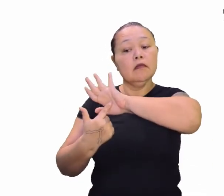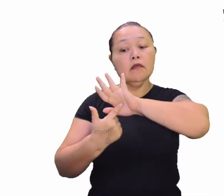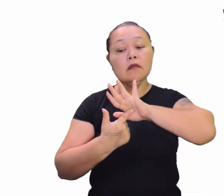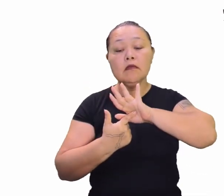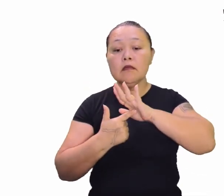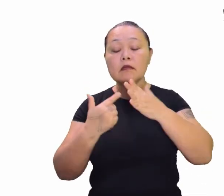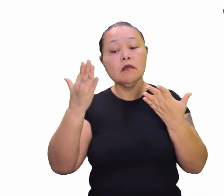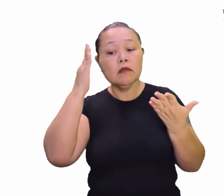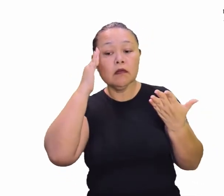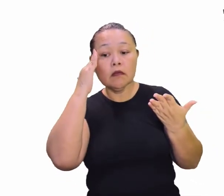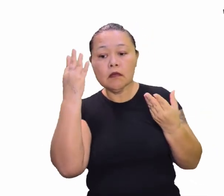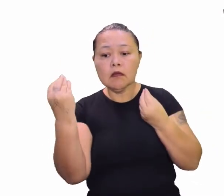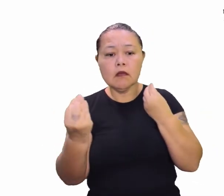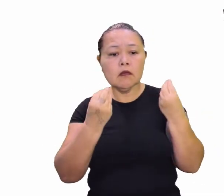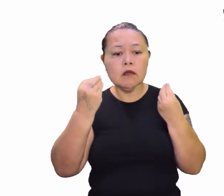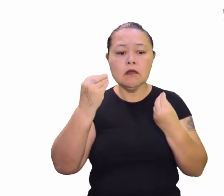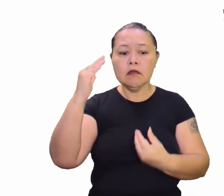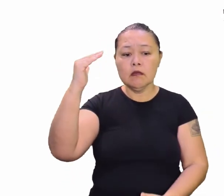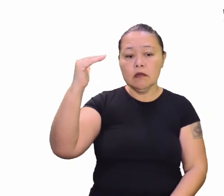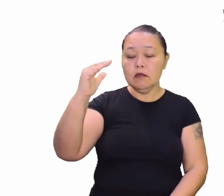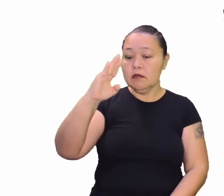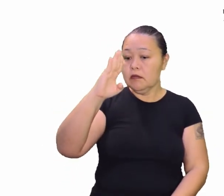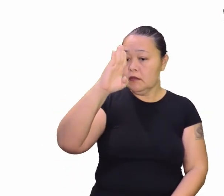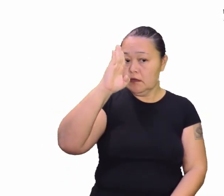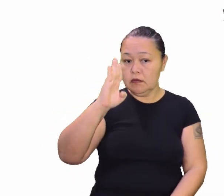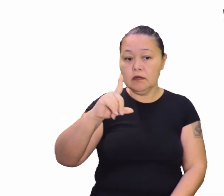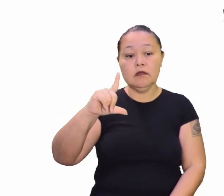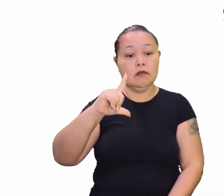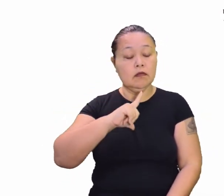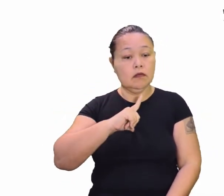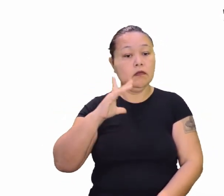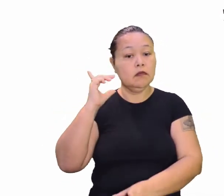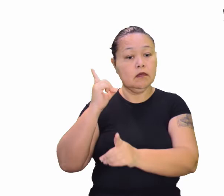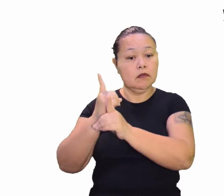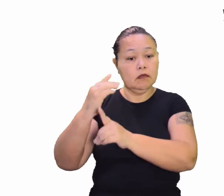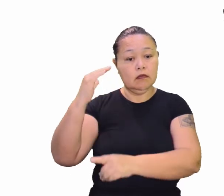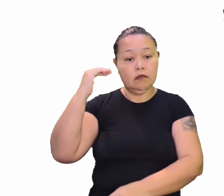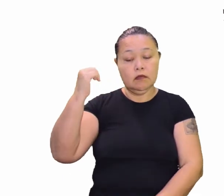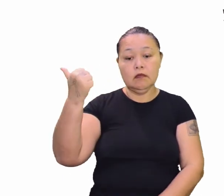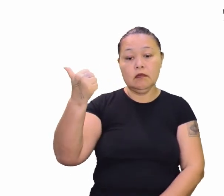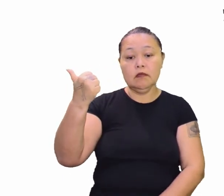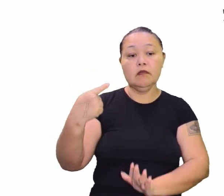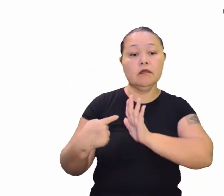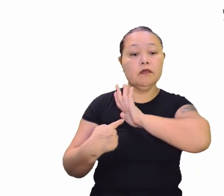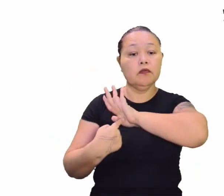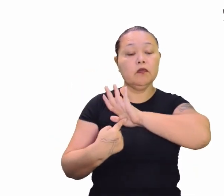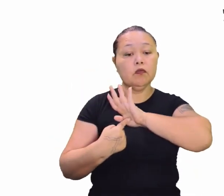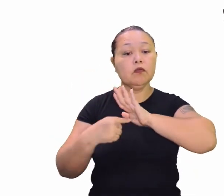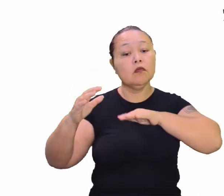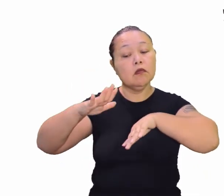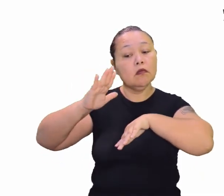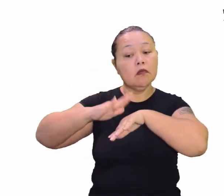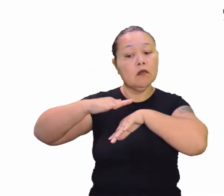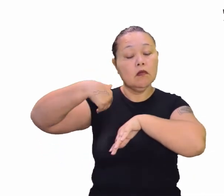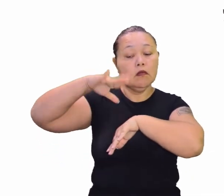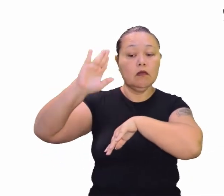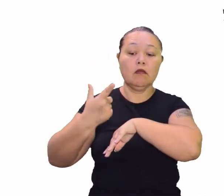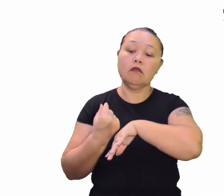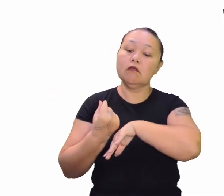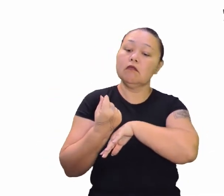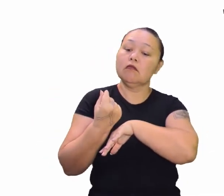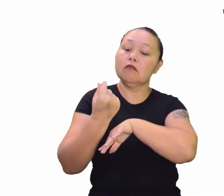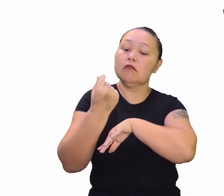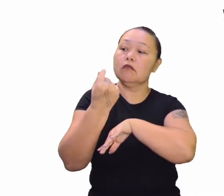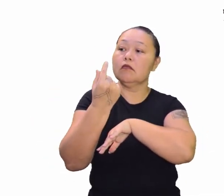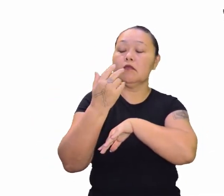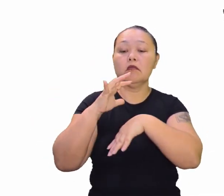você compreender em qual posição o Brasil se encontra. Essa primeira representação são as maiores economias, né,